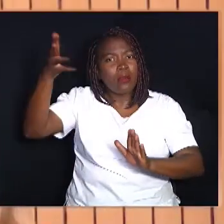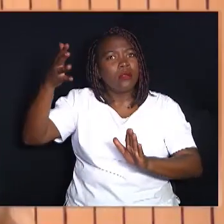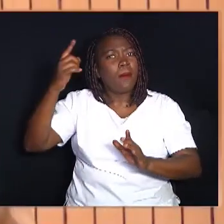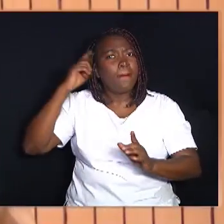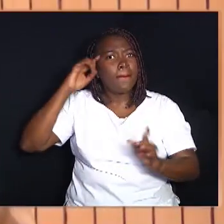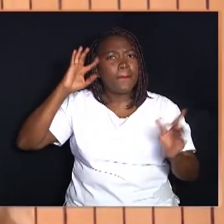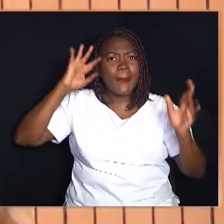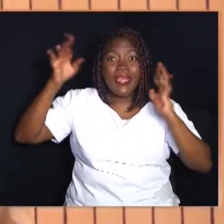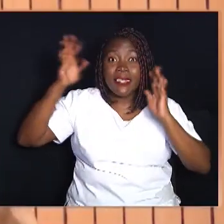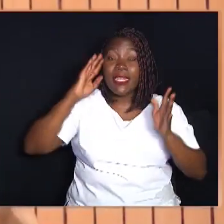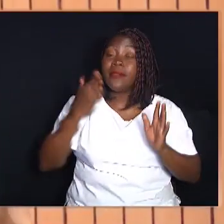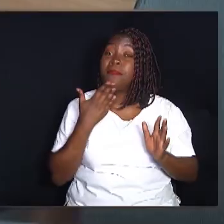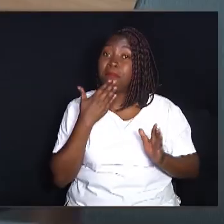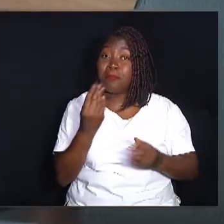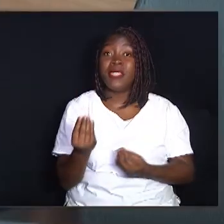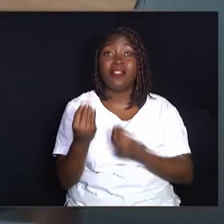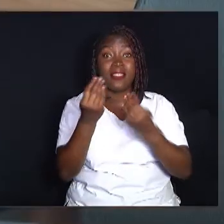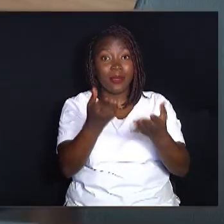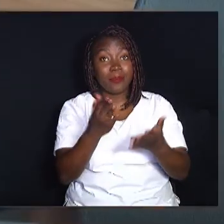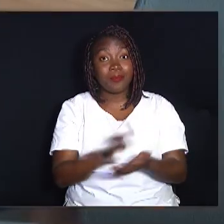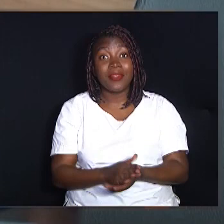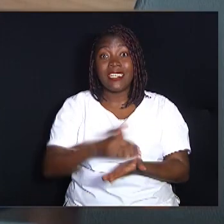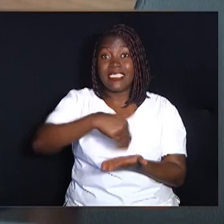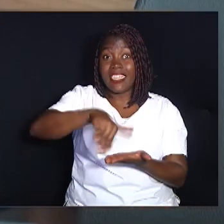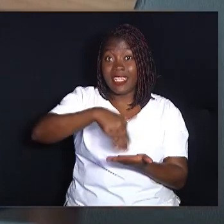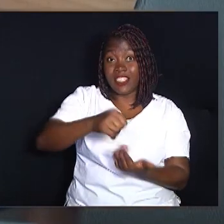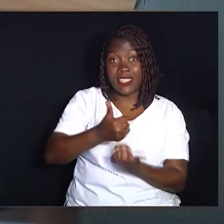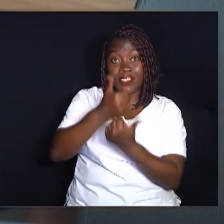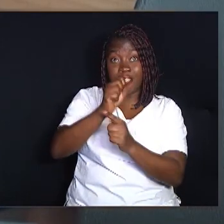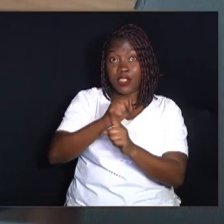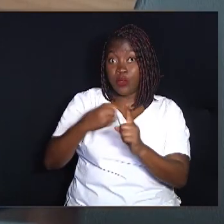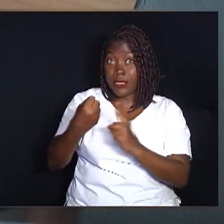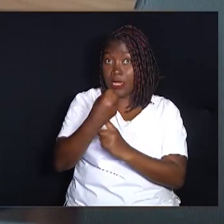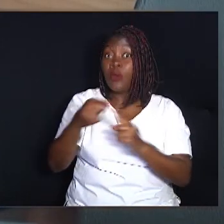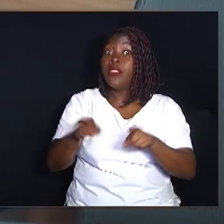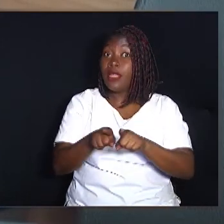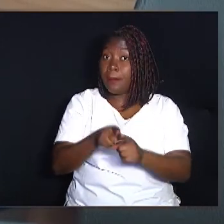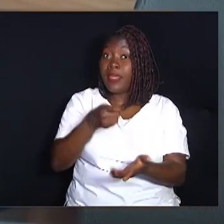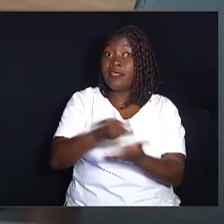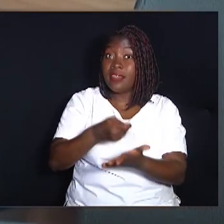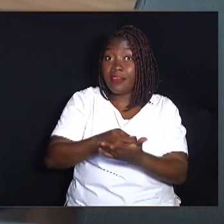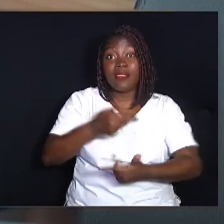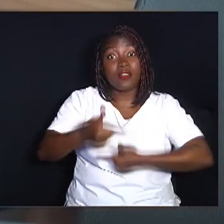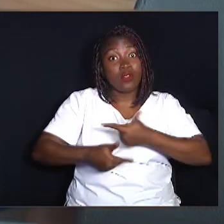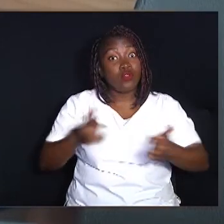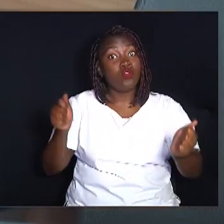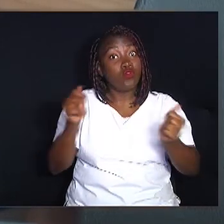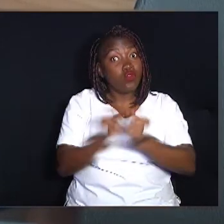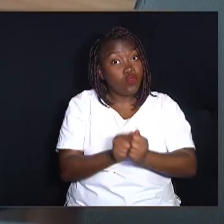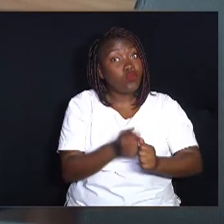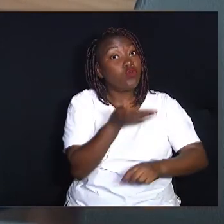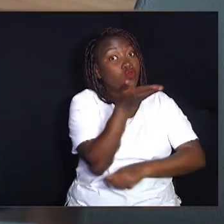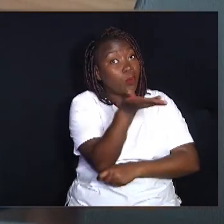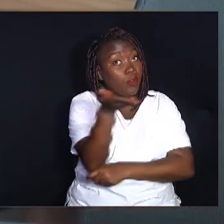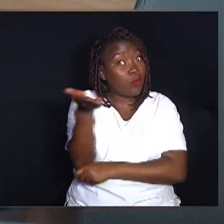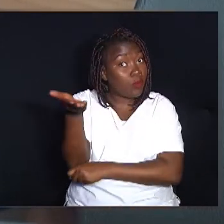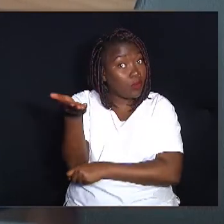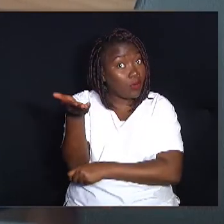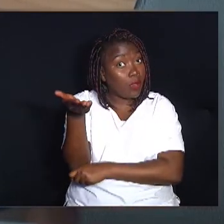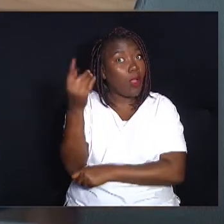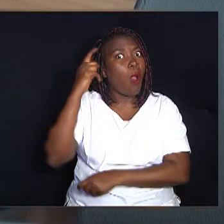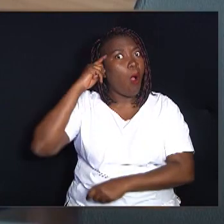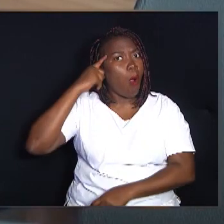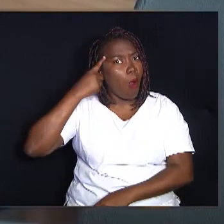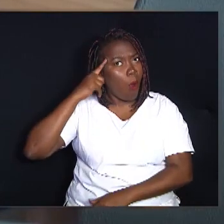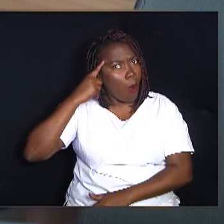e a petição entregue. A Secretaria de Assistência Social também deve fazer um trabalho junto aos moradores de rua, uma